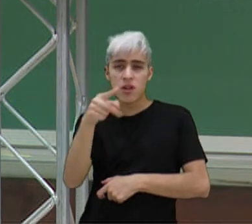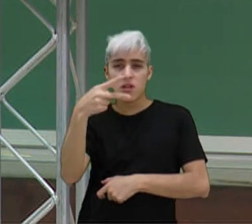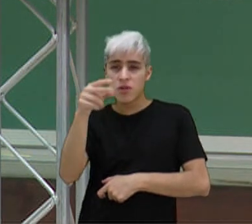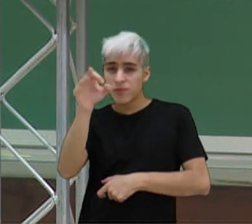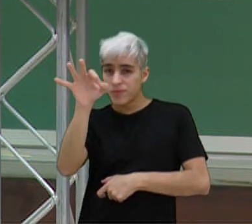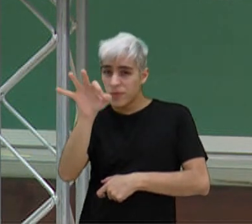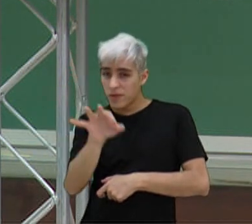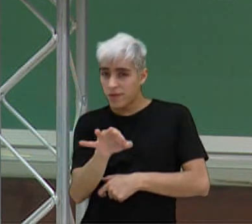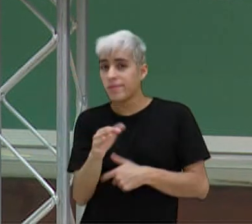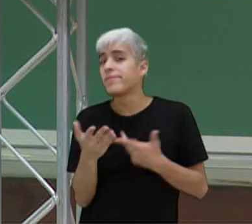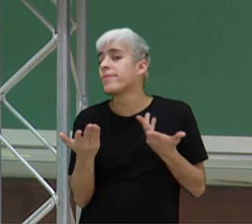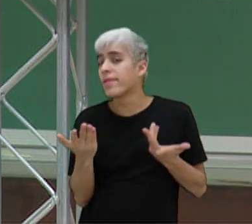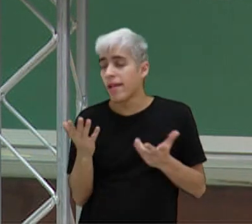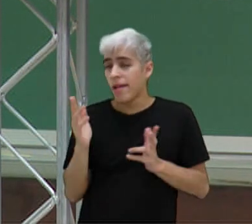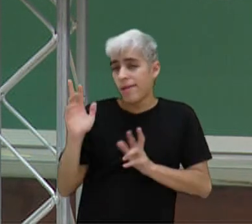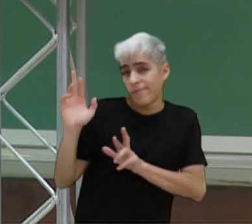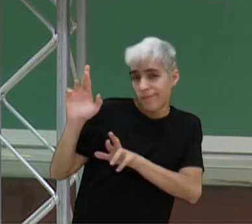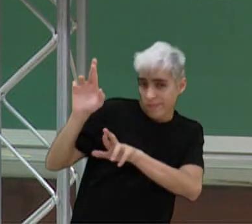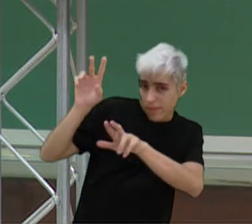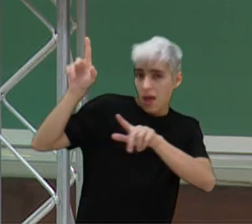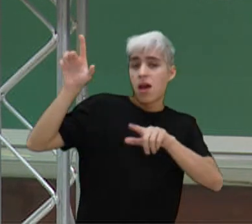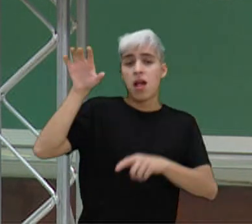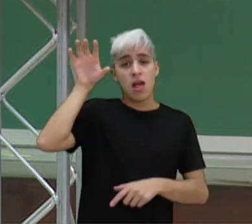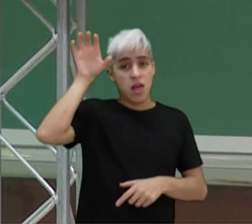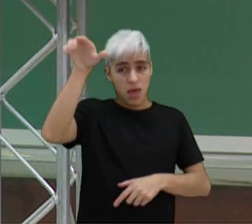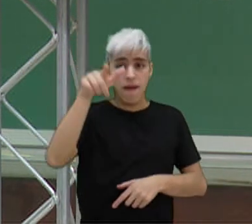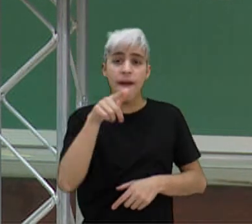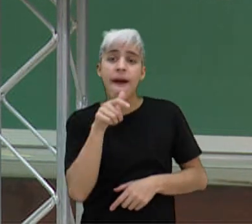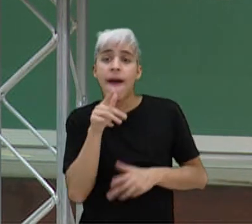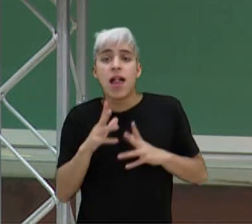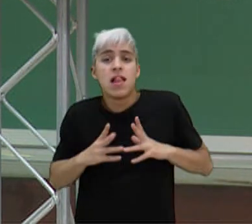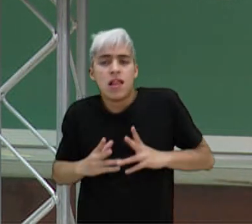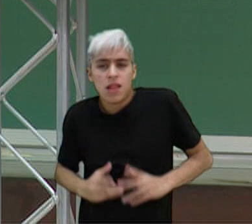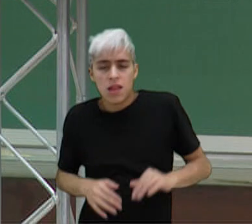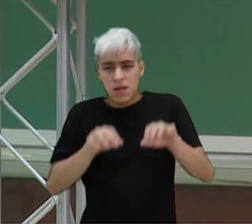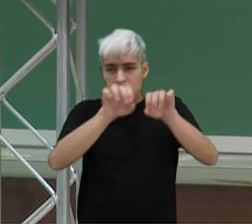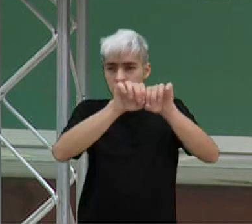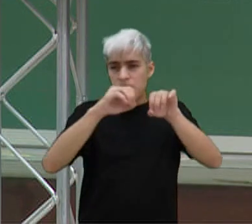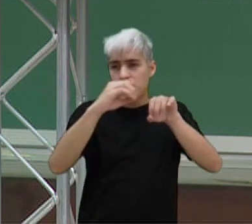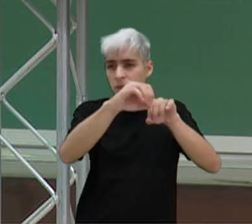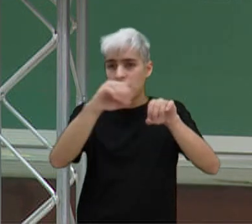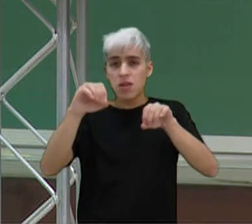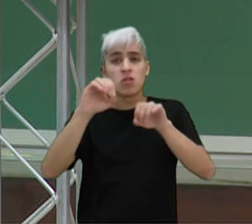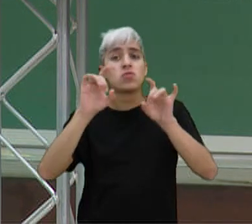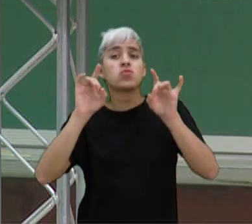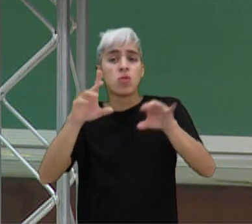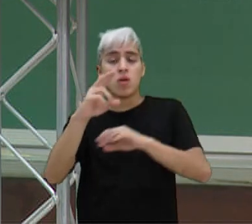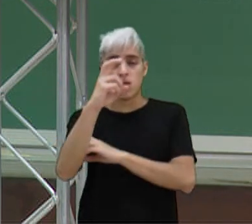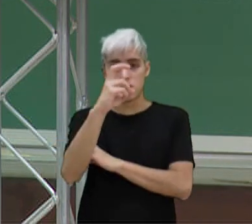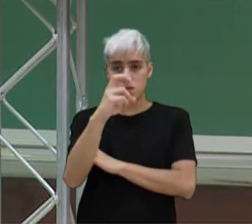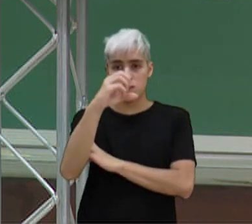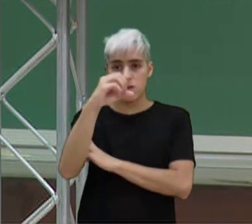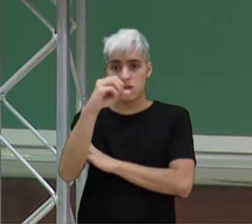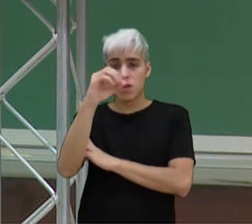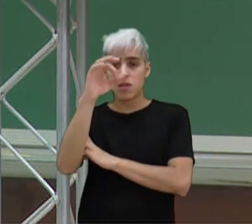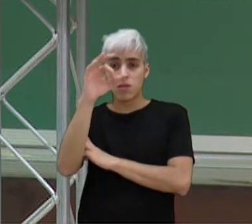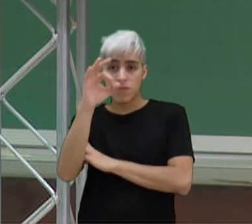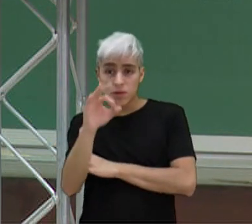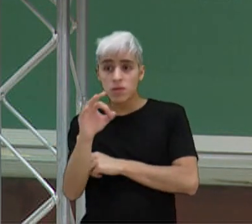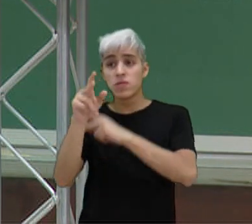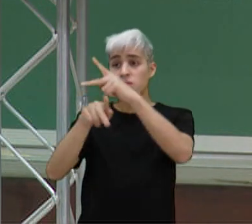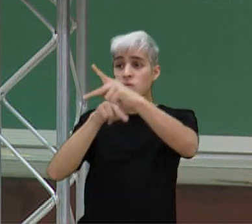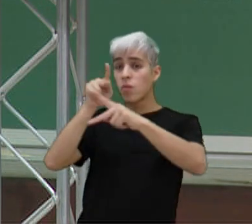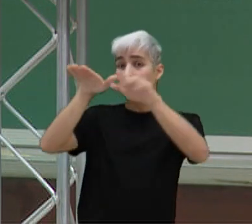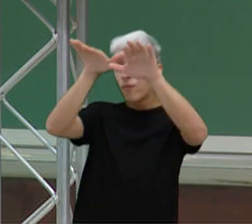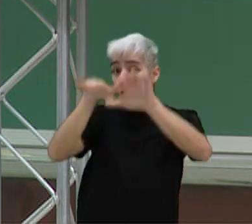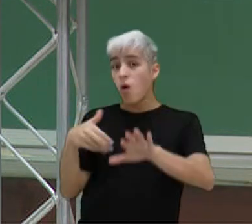59,2%. Ou seja, é uma região onde a água tratada chega a 59% da